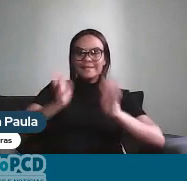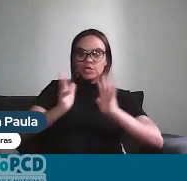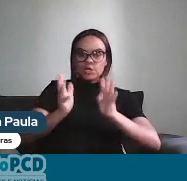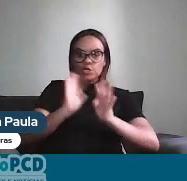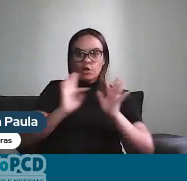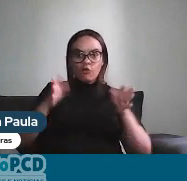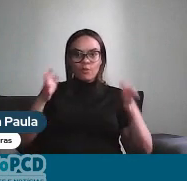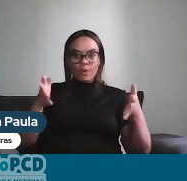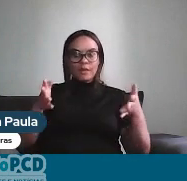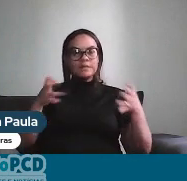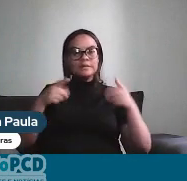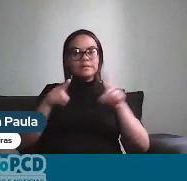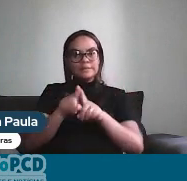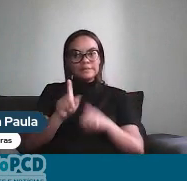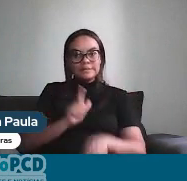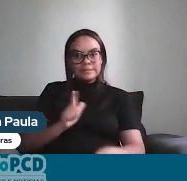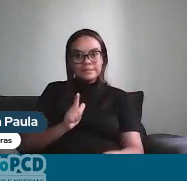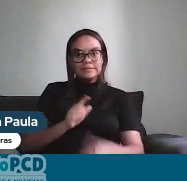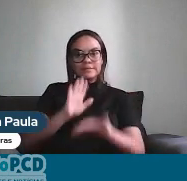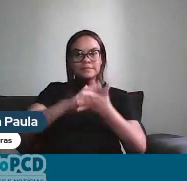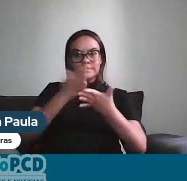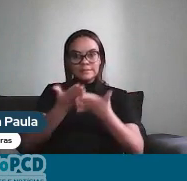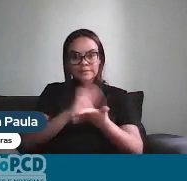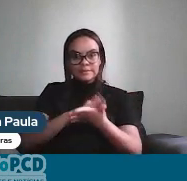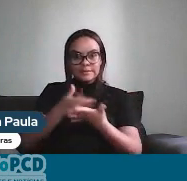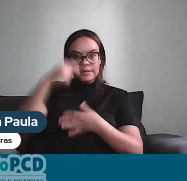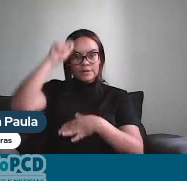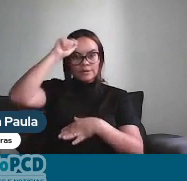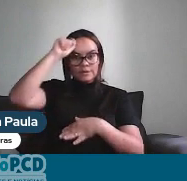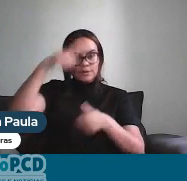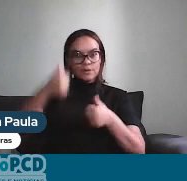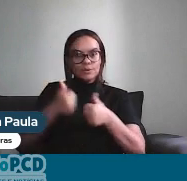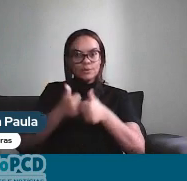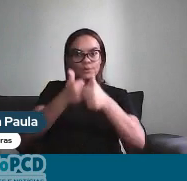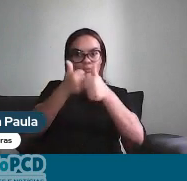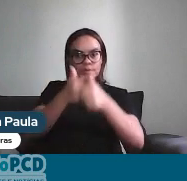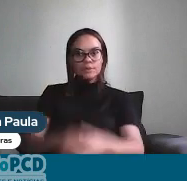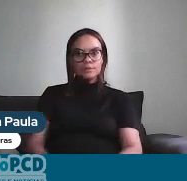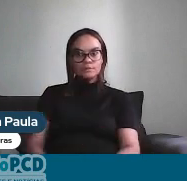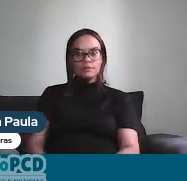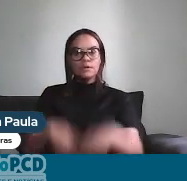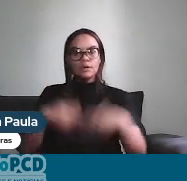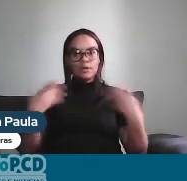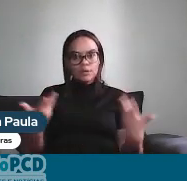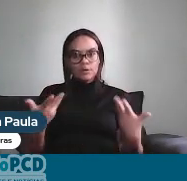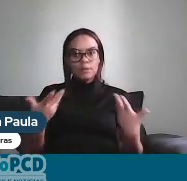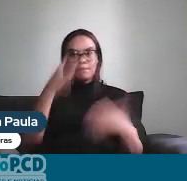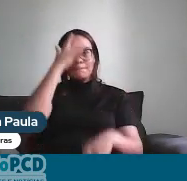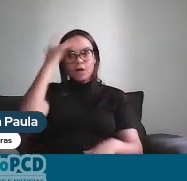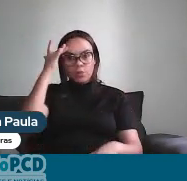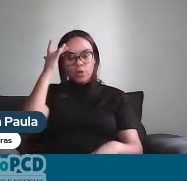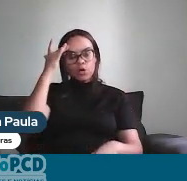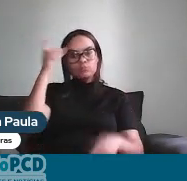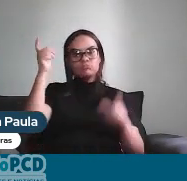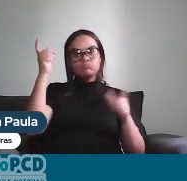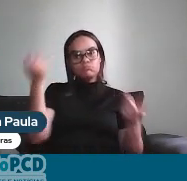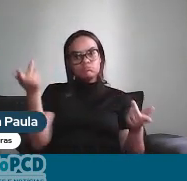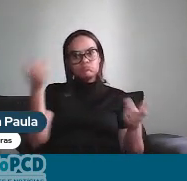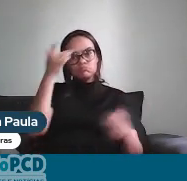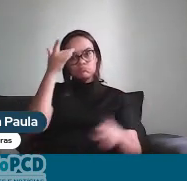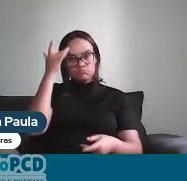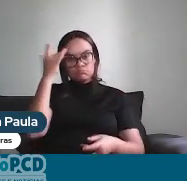sinais, que nós tenhamos os intérpretes, como aqui a Ana Paula nos acompanhando, mas que para as pessoas que sejam